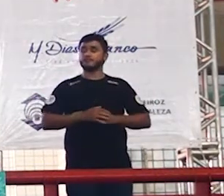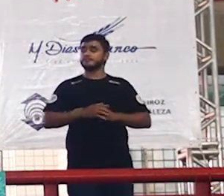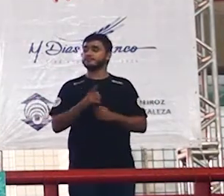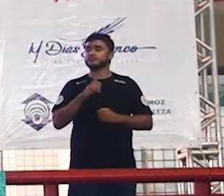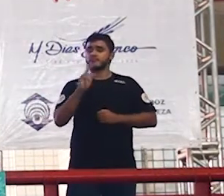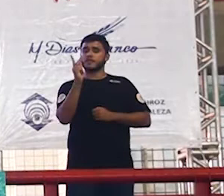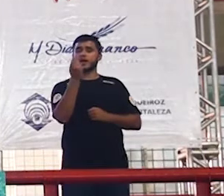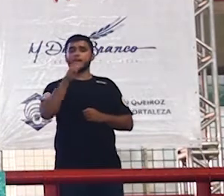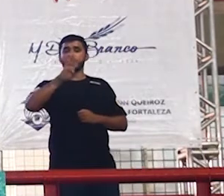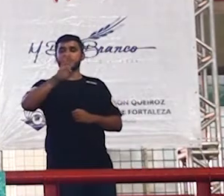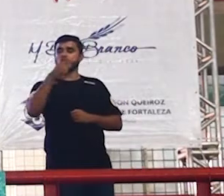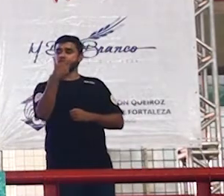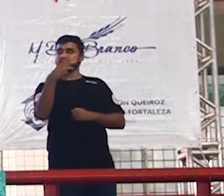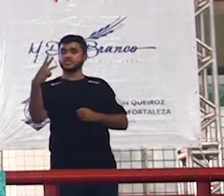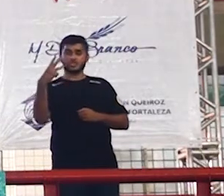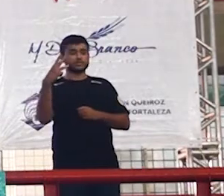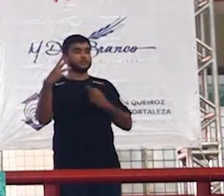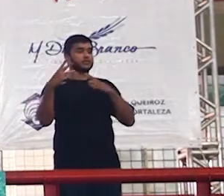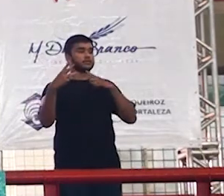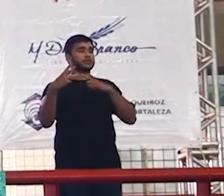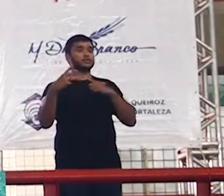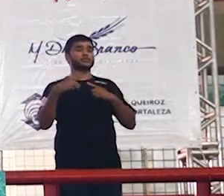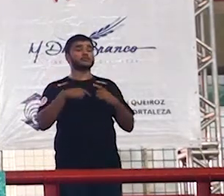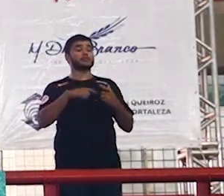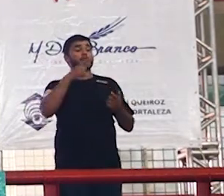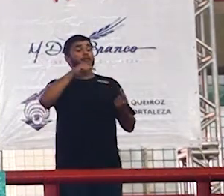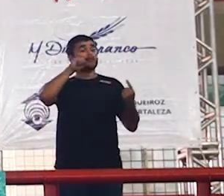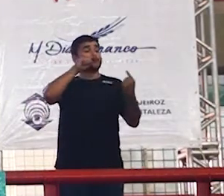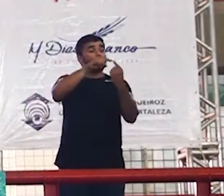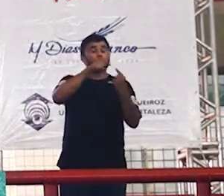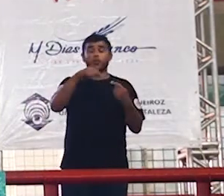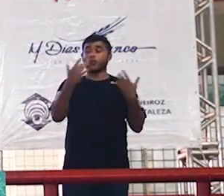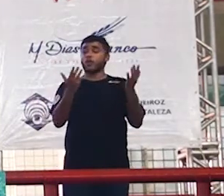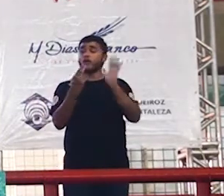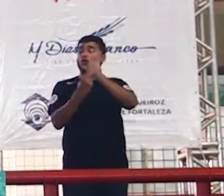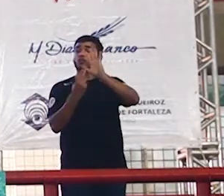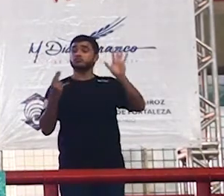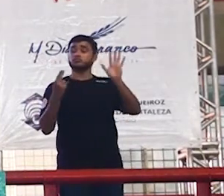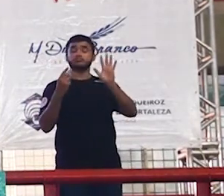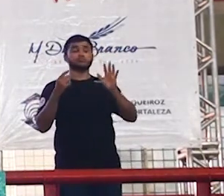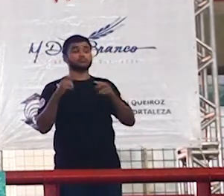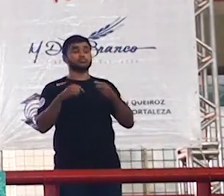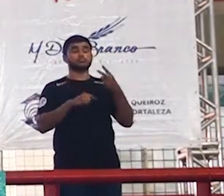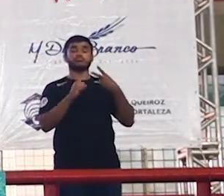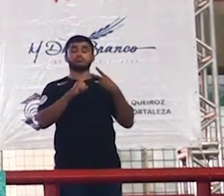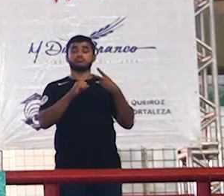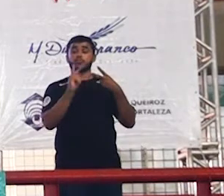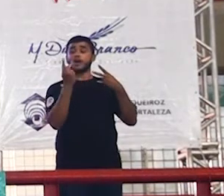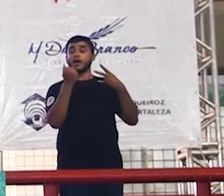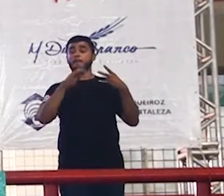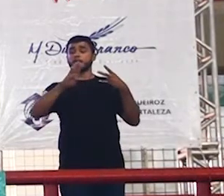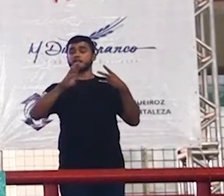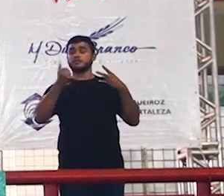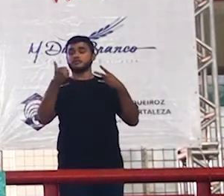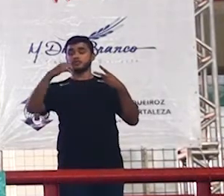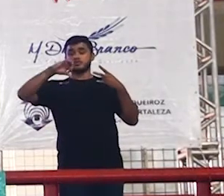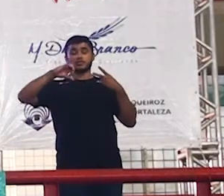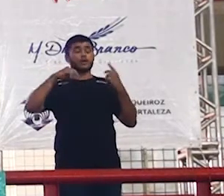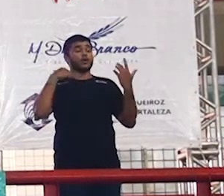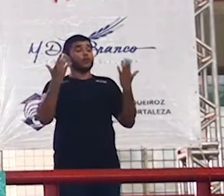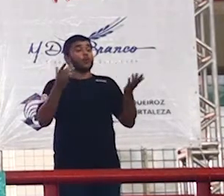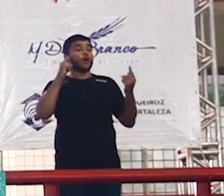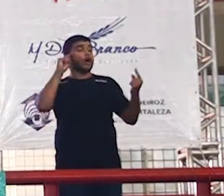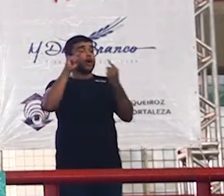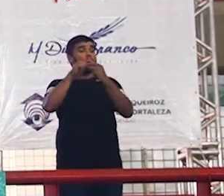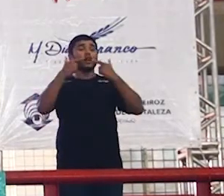habilidade 23, que pergunta quem é o público-alvo e qual é o objetivo do autor do texto. Você tem a habilidade 19, que pergunta qual é a